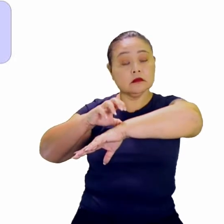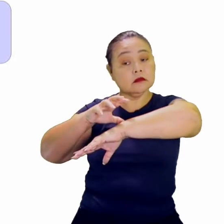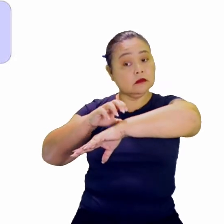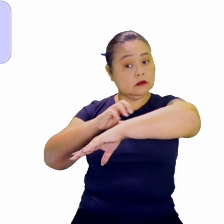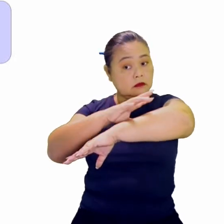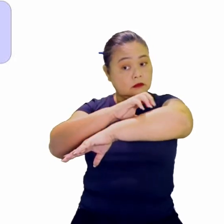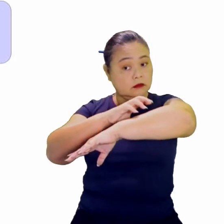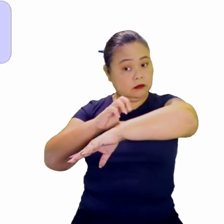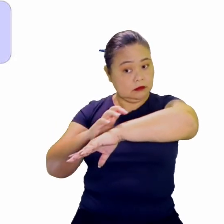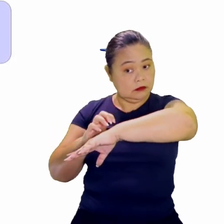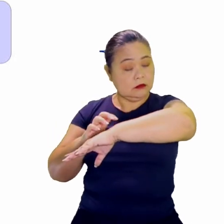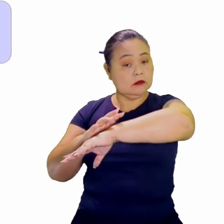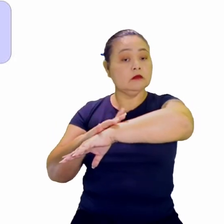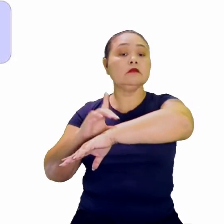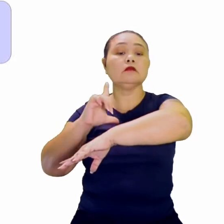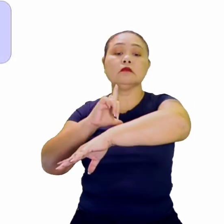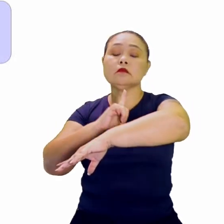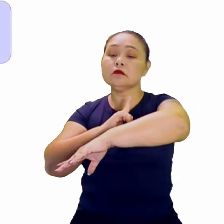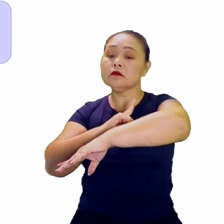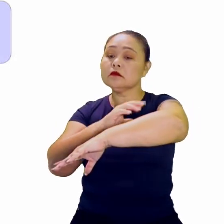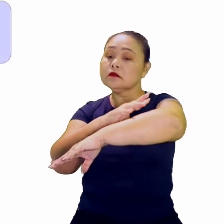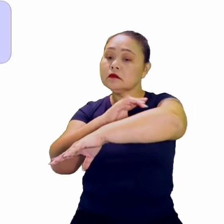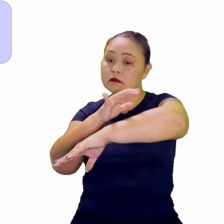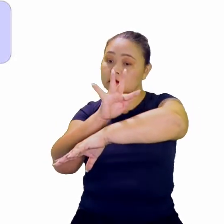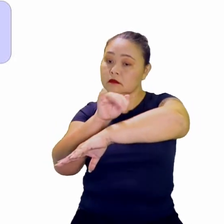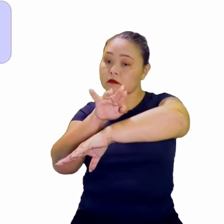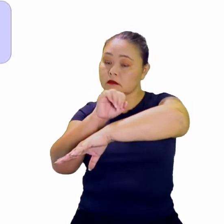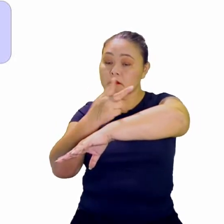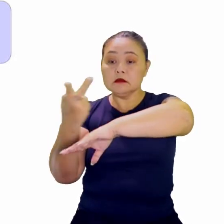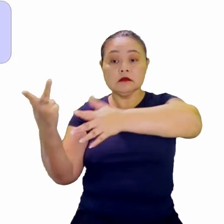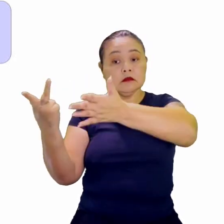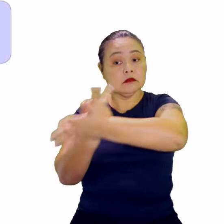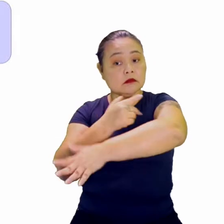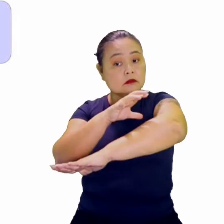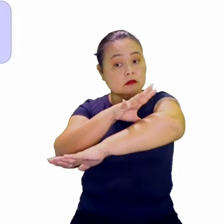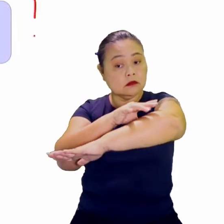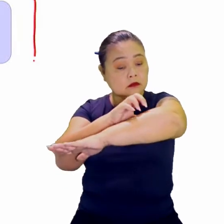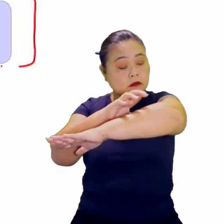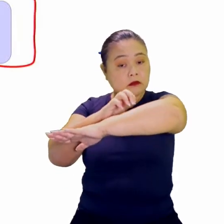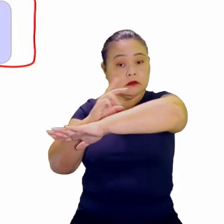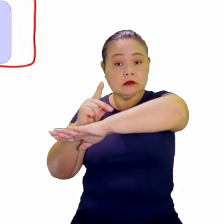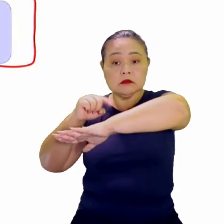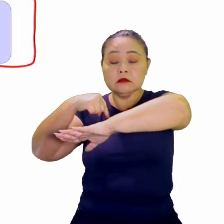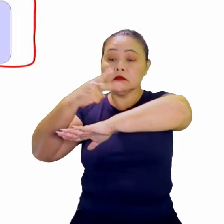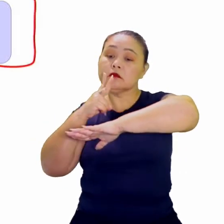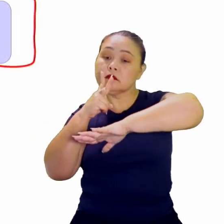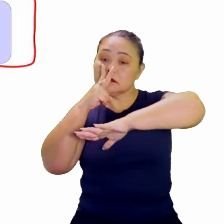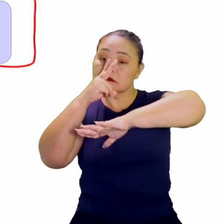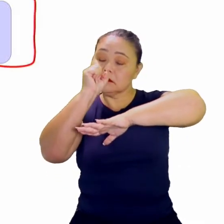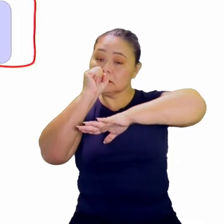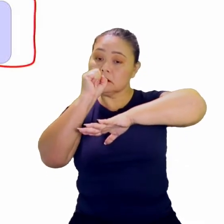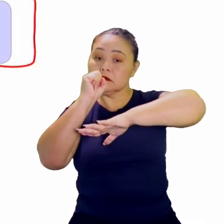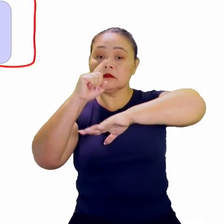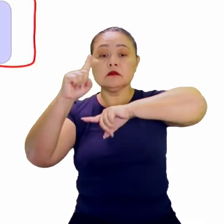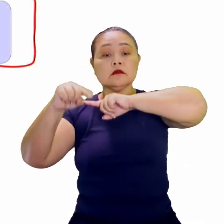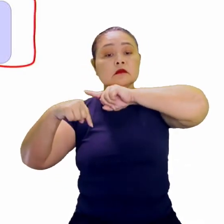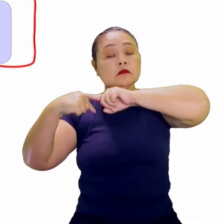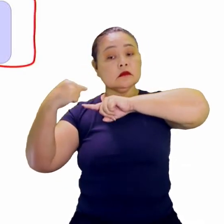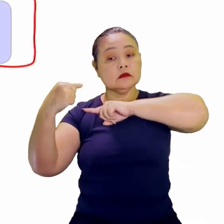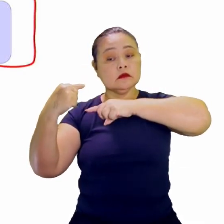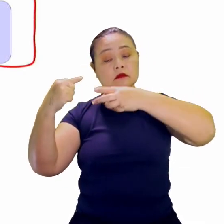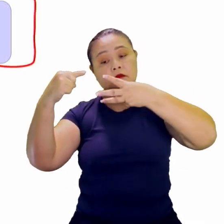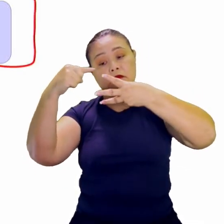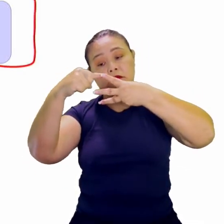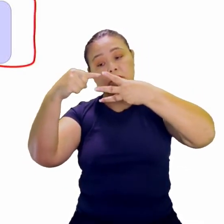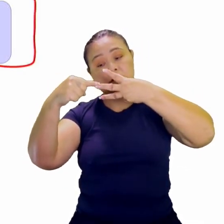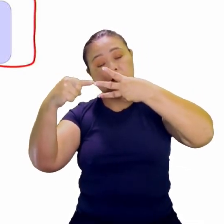né, as fibras musculares, porque é na fibra que vai acontecer a geração de força. E aí eu vou ter 3